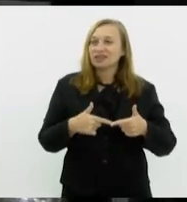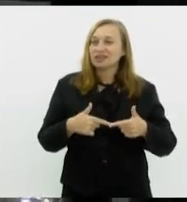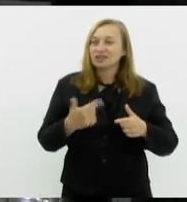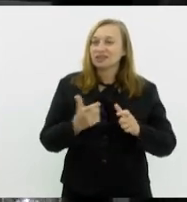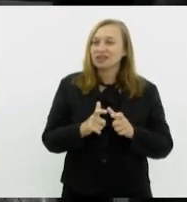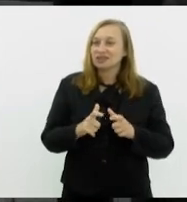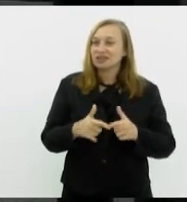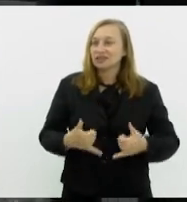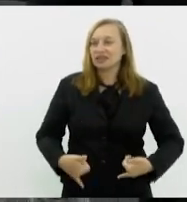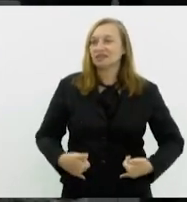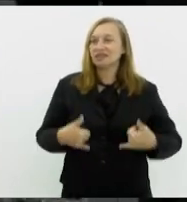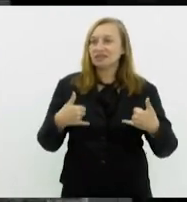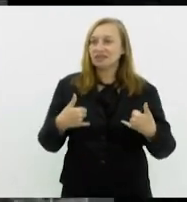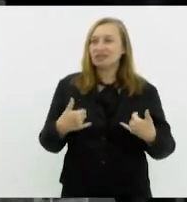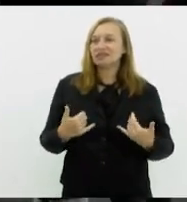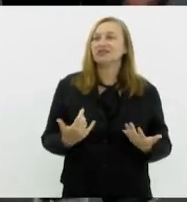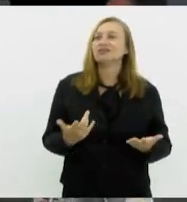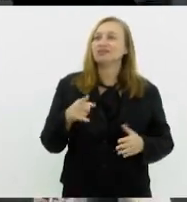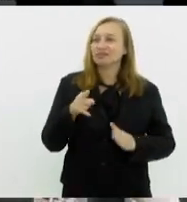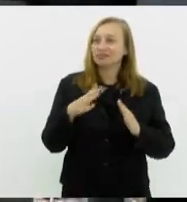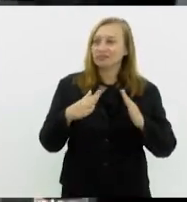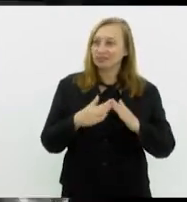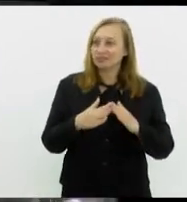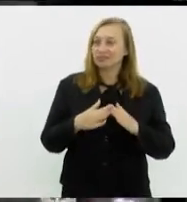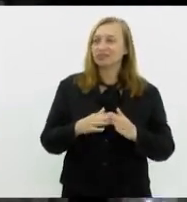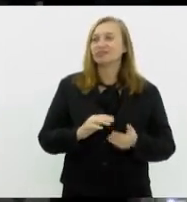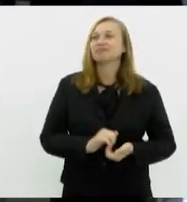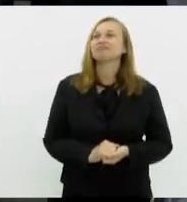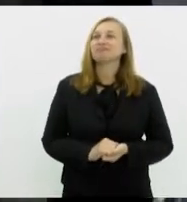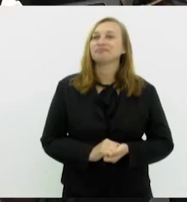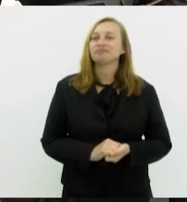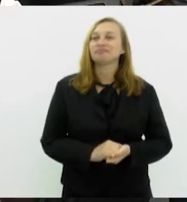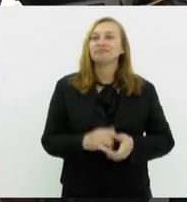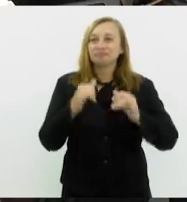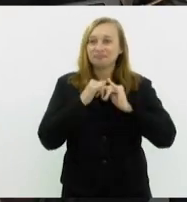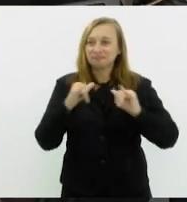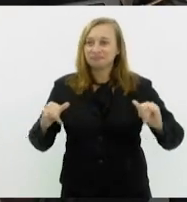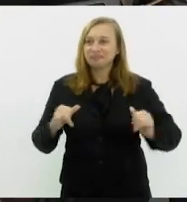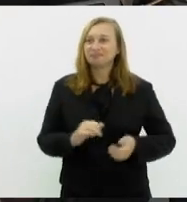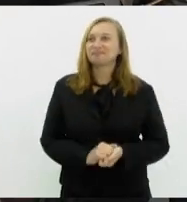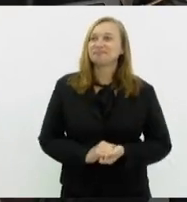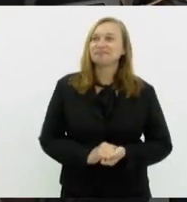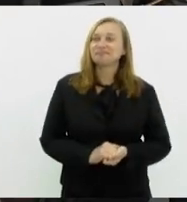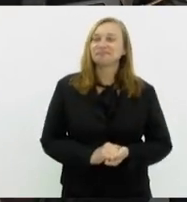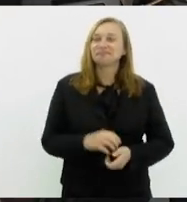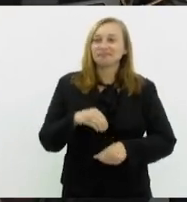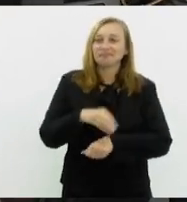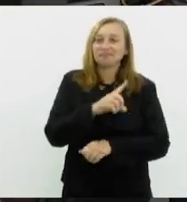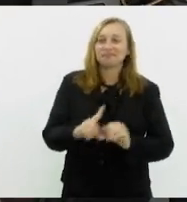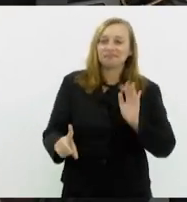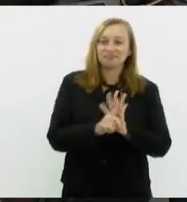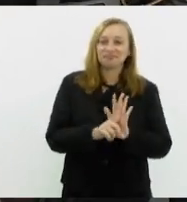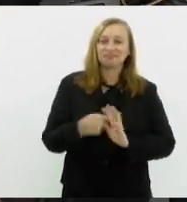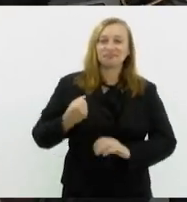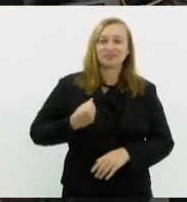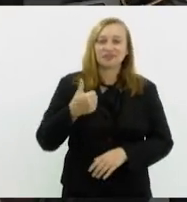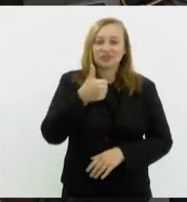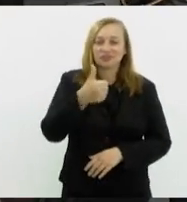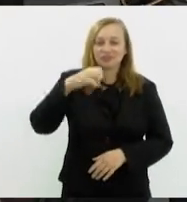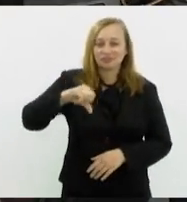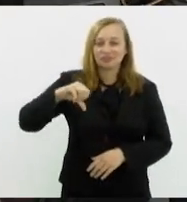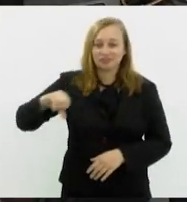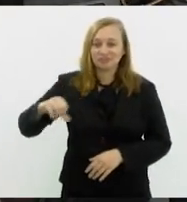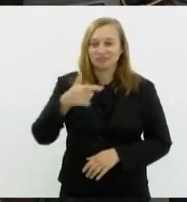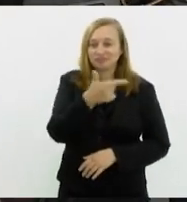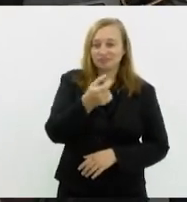participação de vocês aqui nesta nossa sessão. Anuncio Indicação legislativa número 199